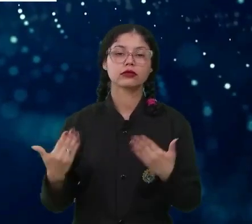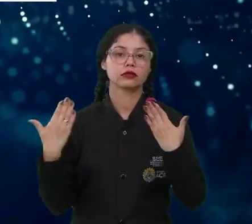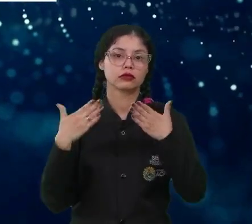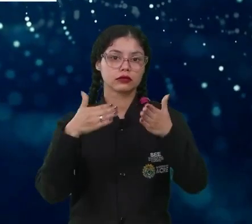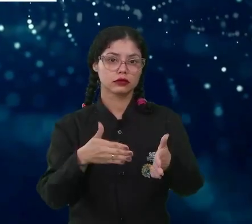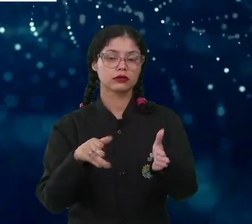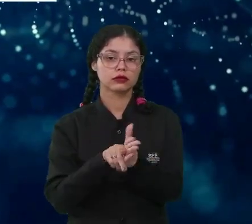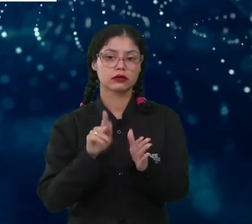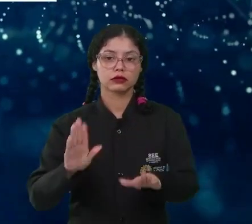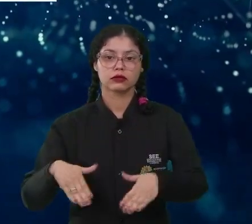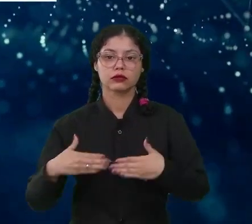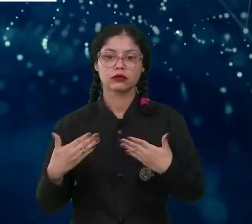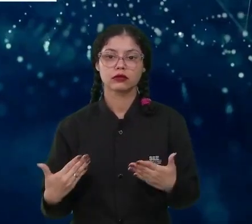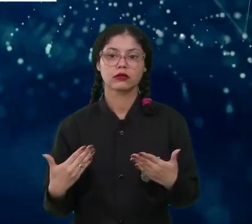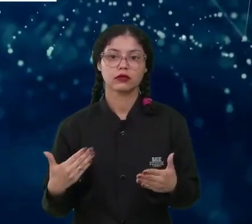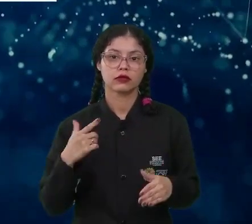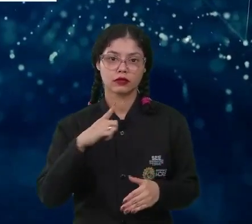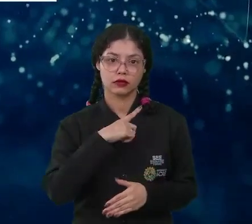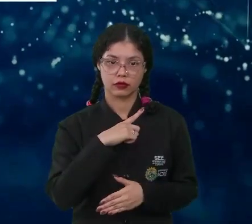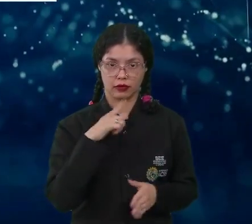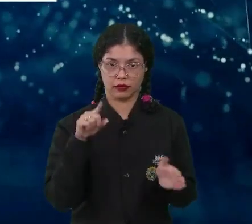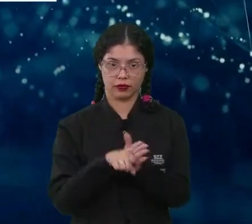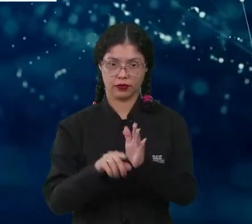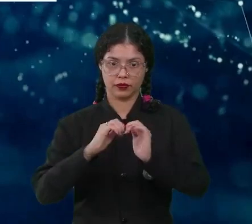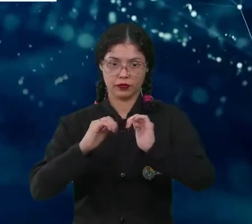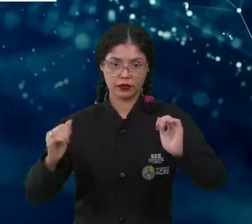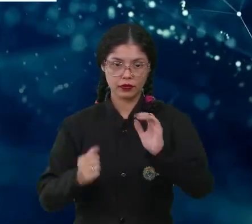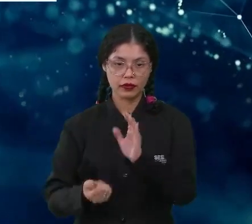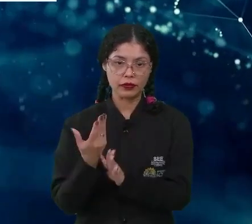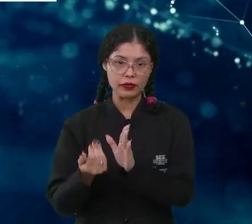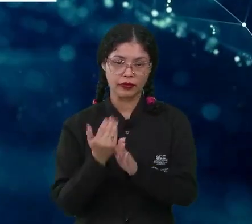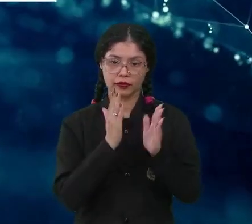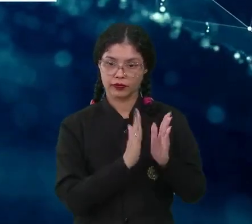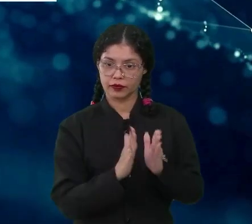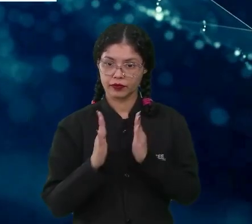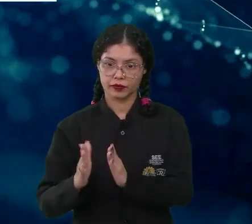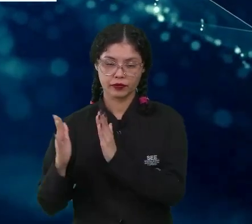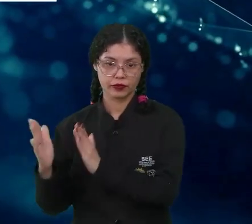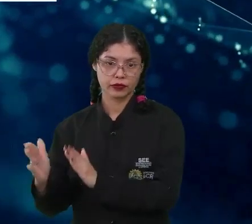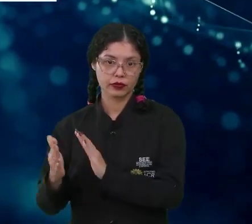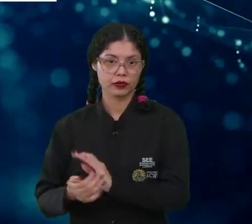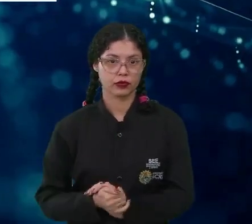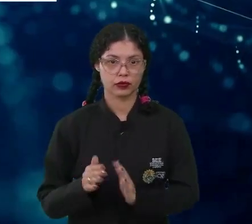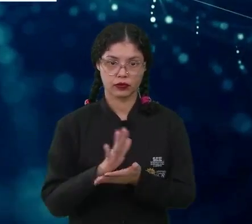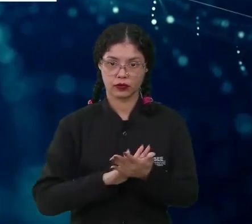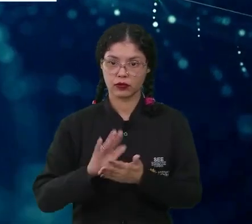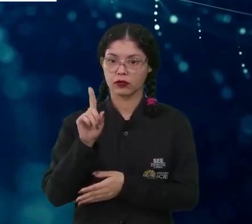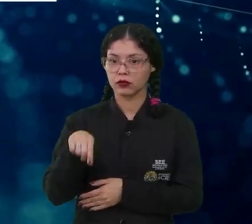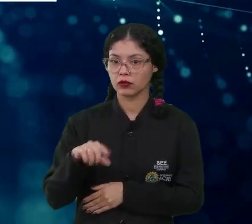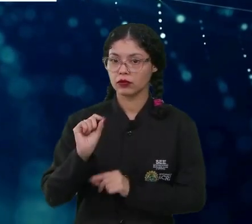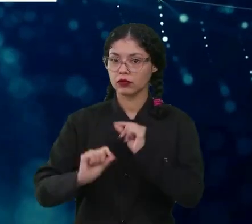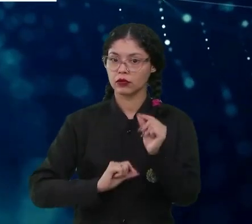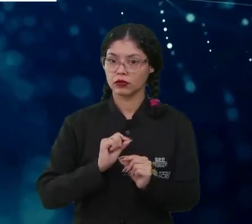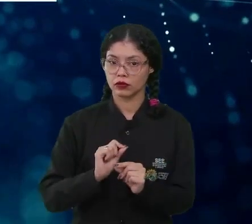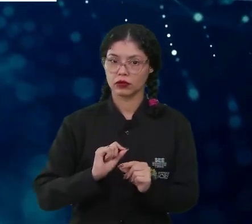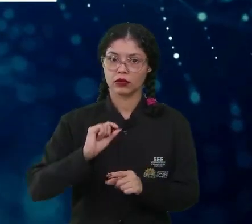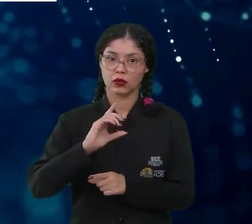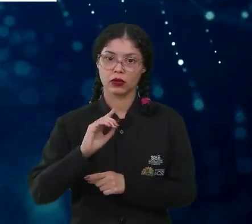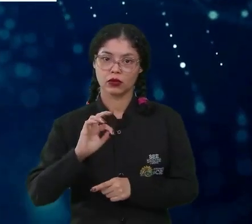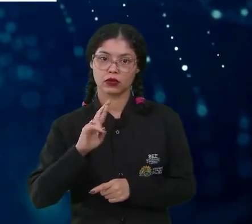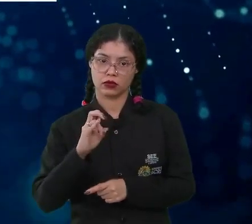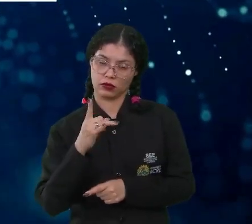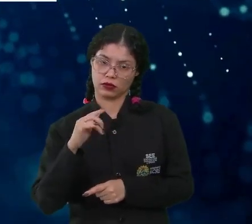objetivo, professora? Qual é o objetivo aí dessa divisão da produção em etapas? O objetivo nada mais é do que